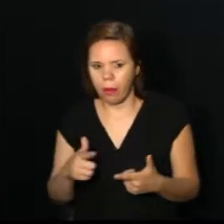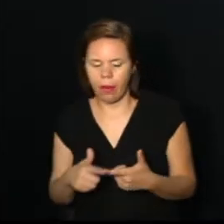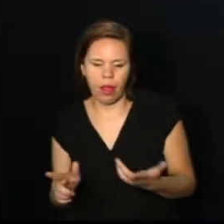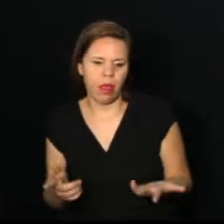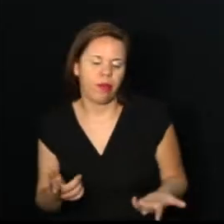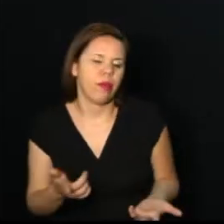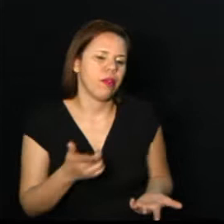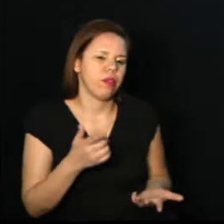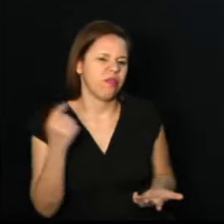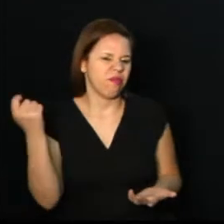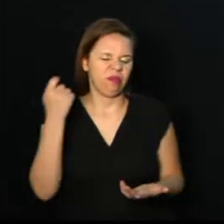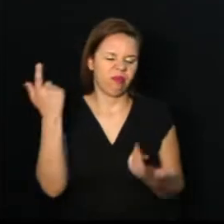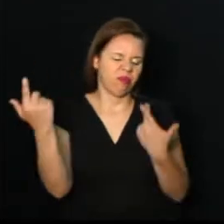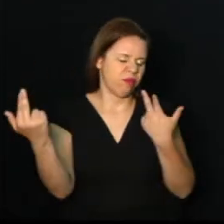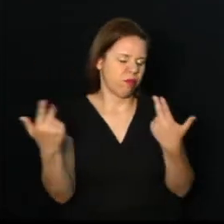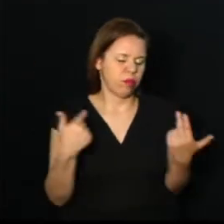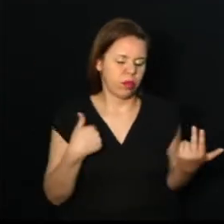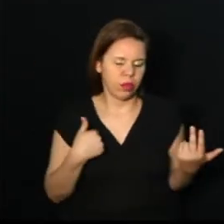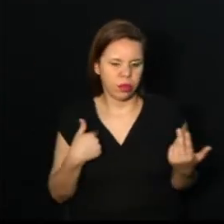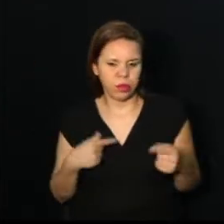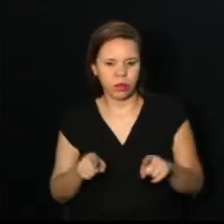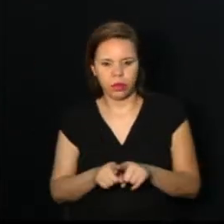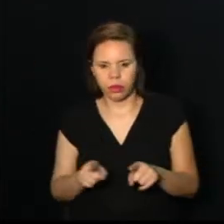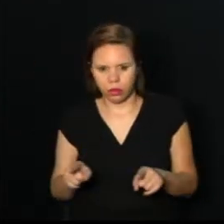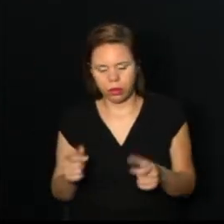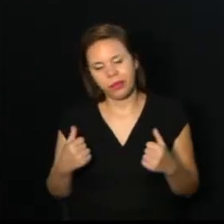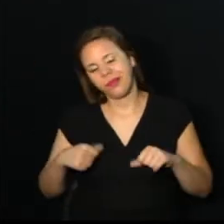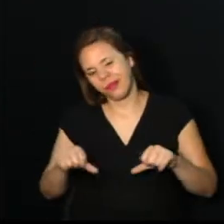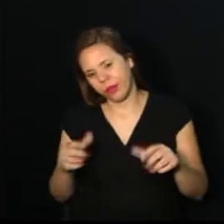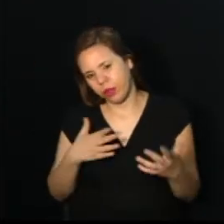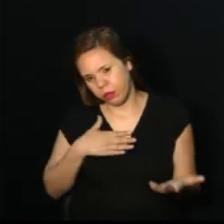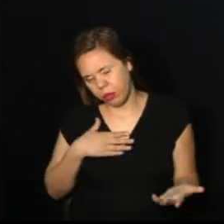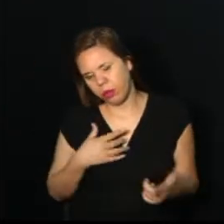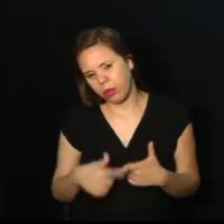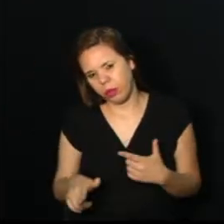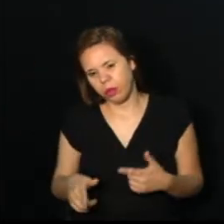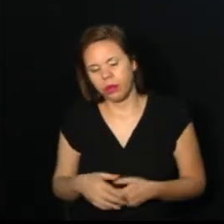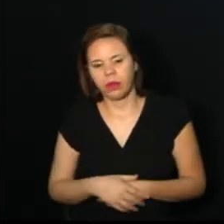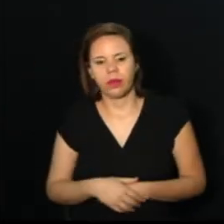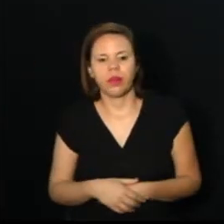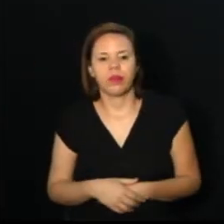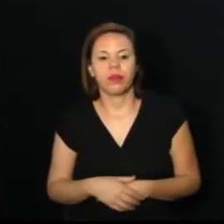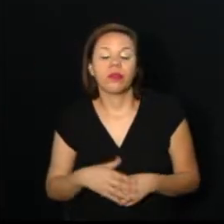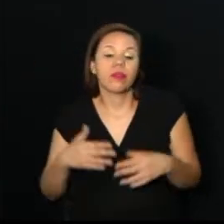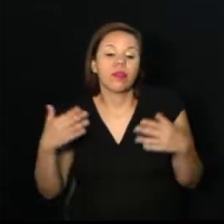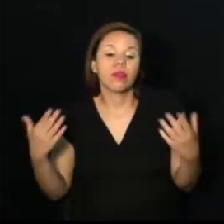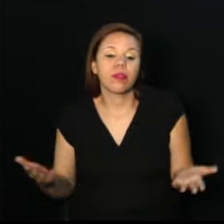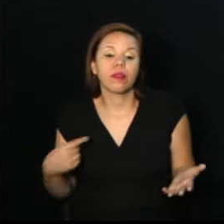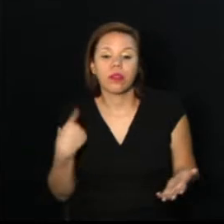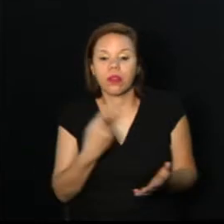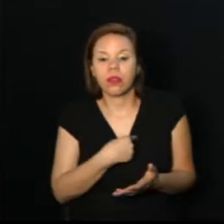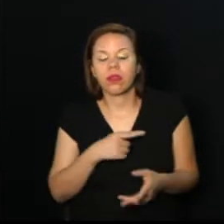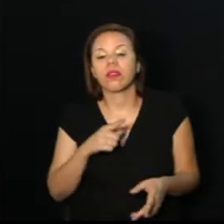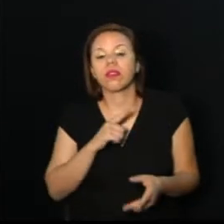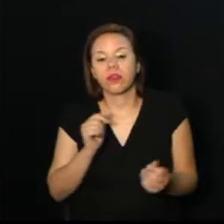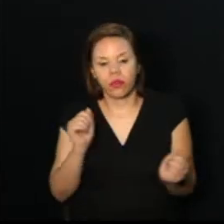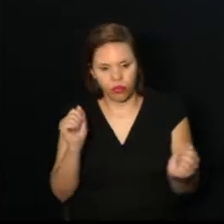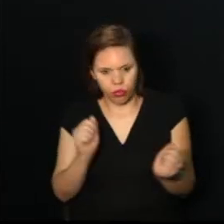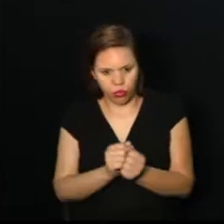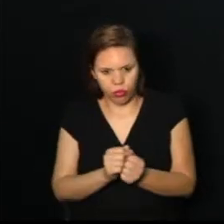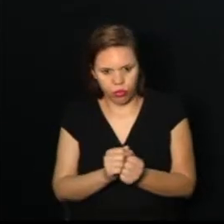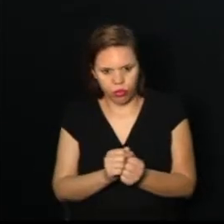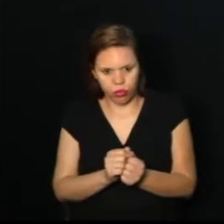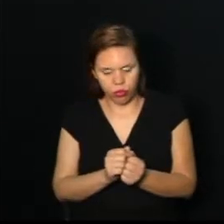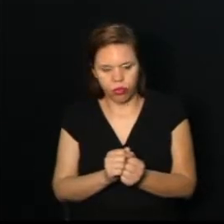não tão graves como o meu, também piora o meu problema. Então, nós temos, junto com